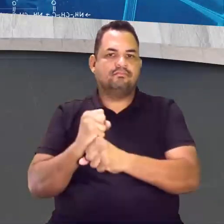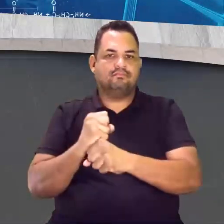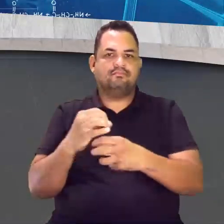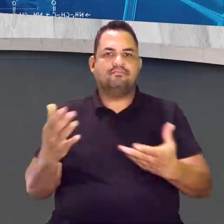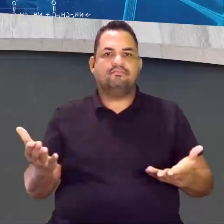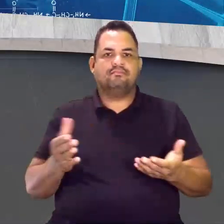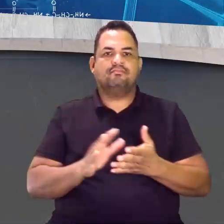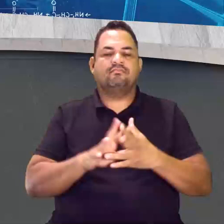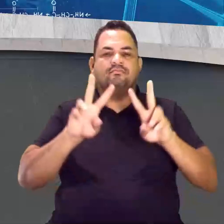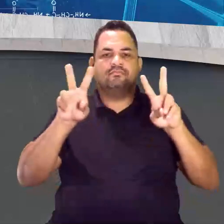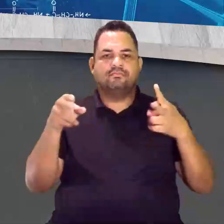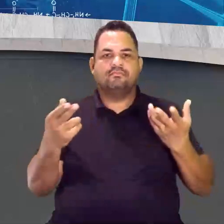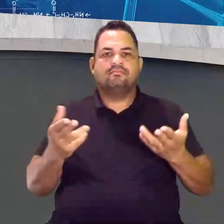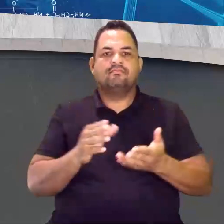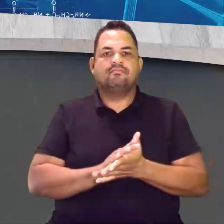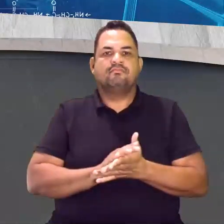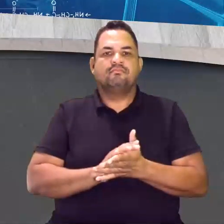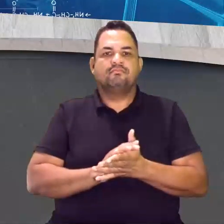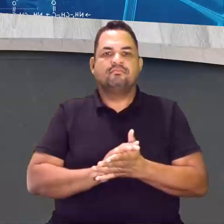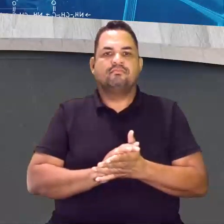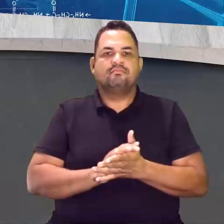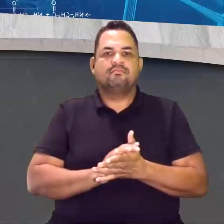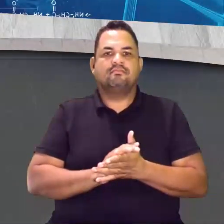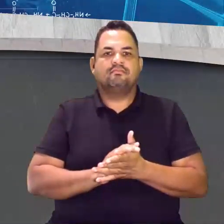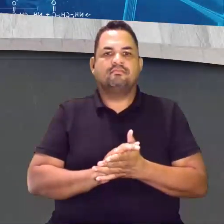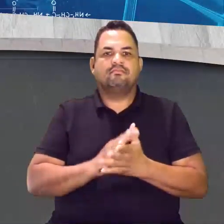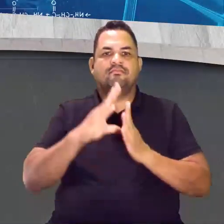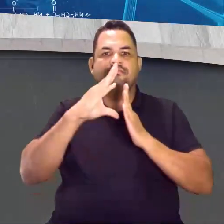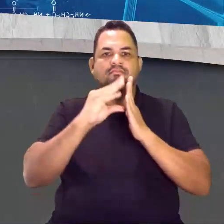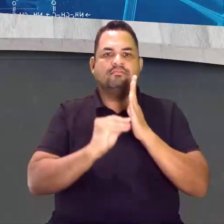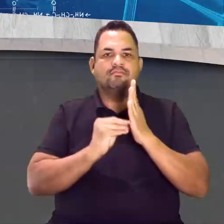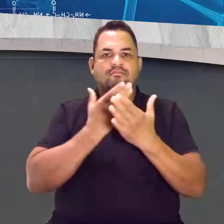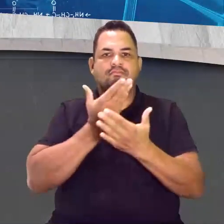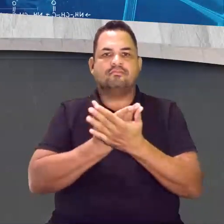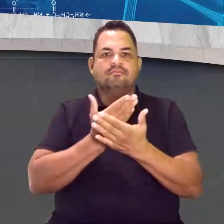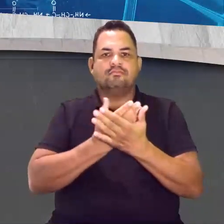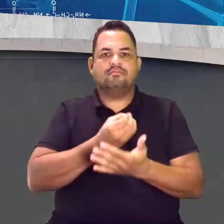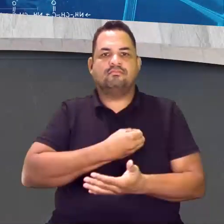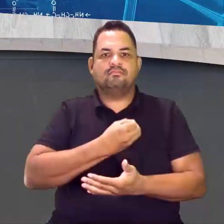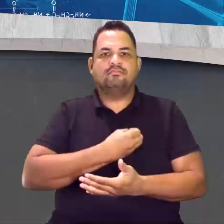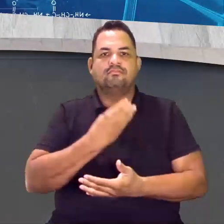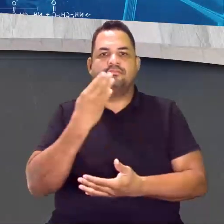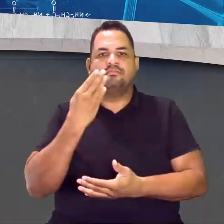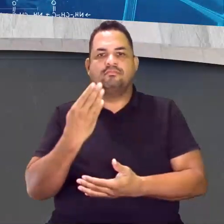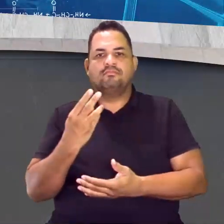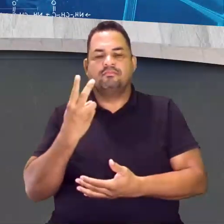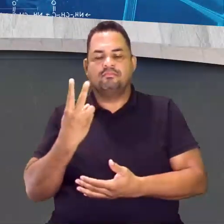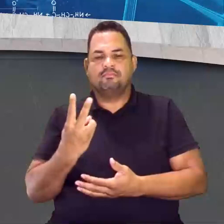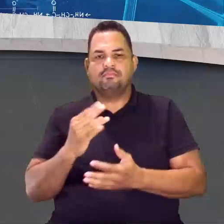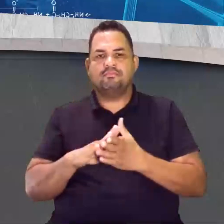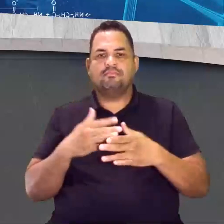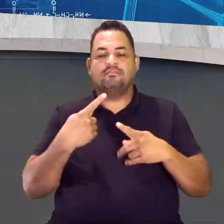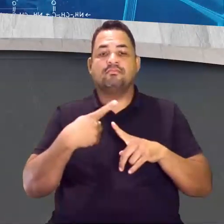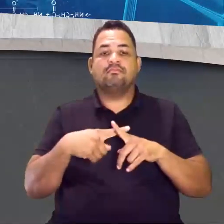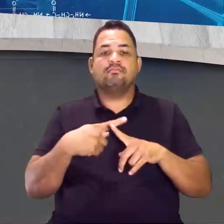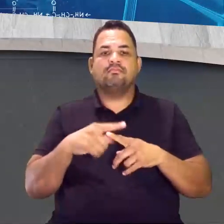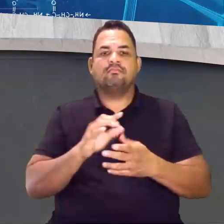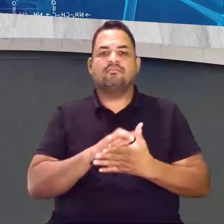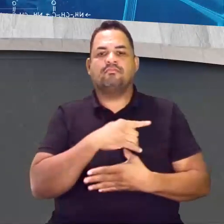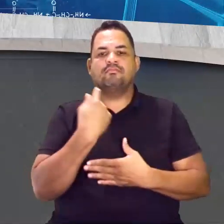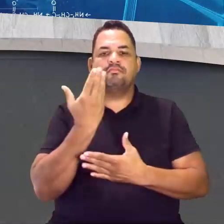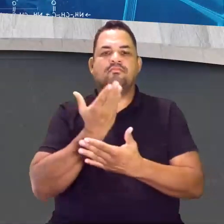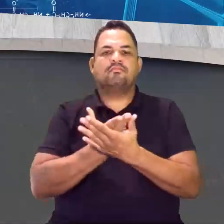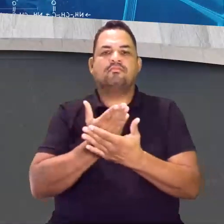revisão sobre o conteúdo dessa aula de número 42, tá bom? Porque nós vimos